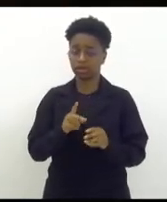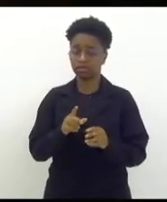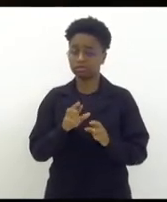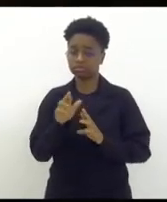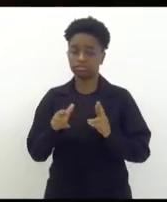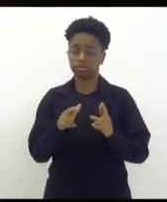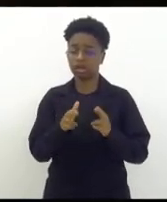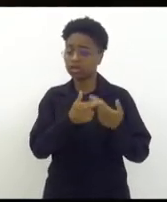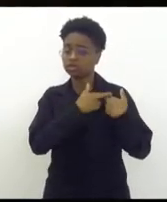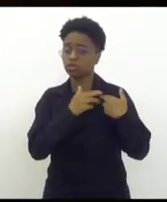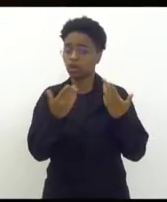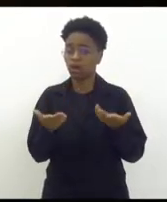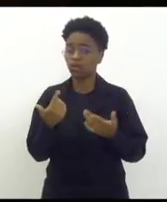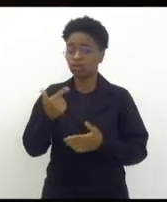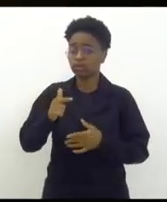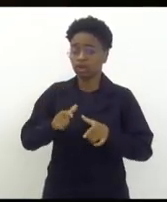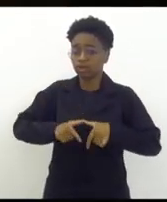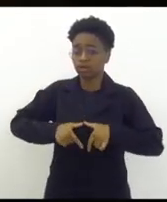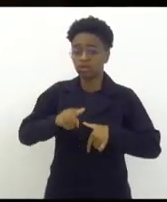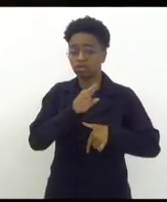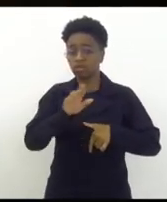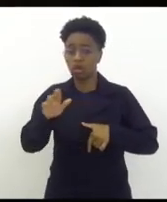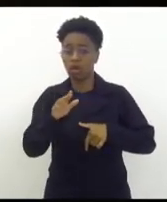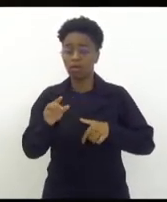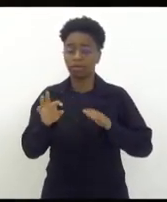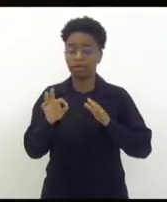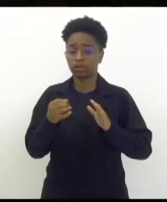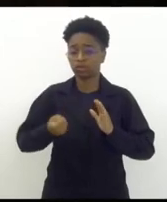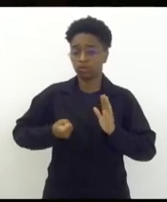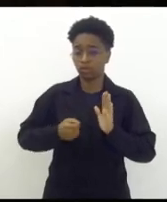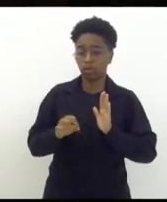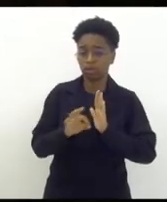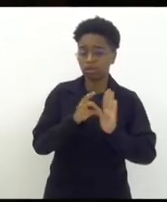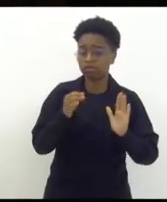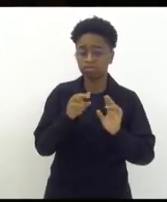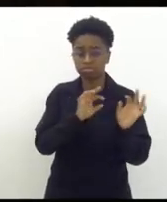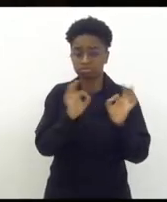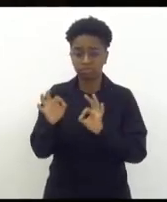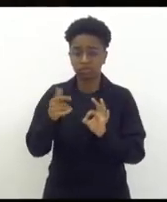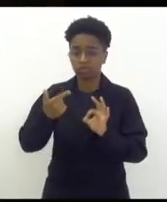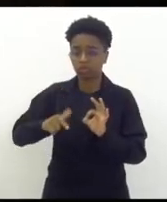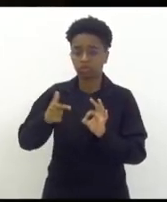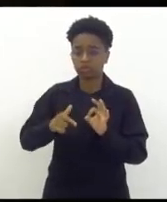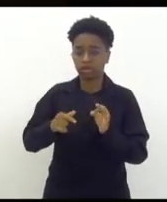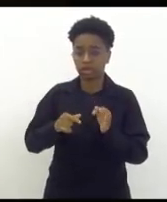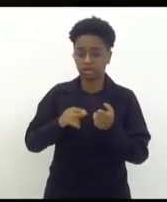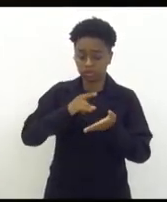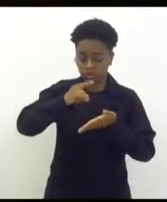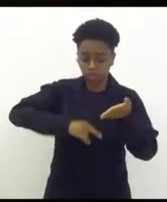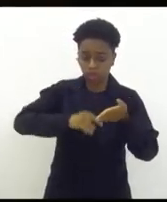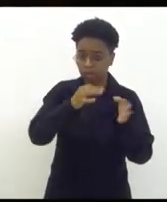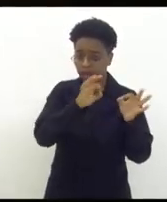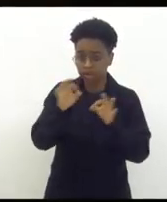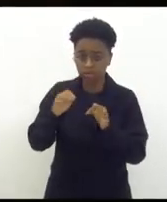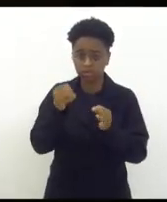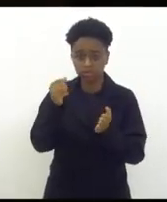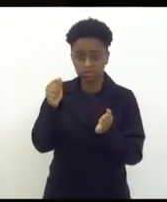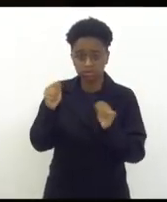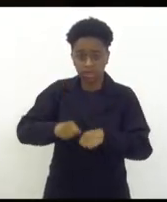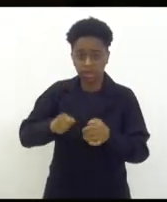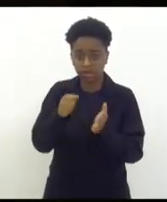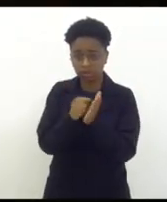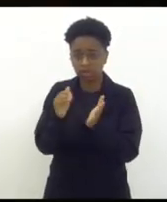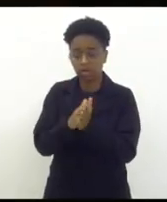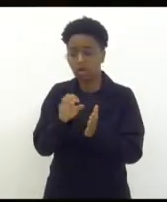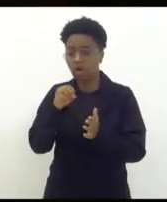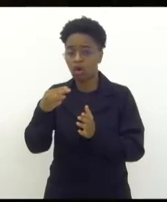não expõe o seu nome a sua matrícula não tem sequer talão Para multar eles adotam a